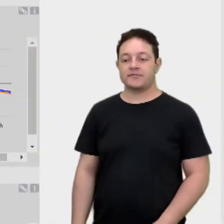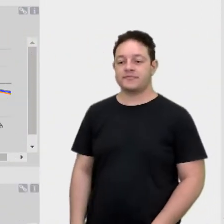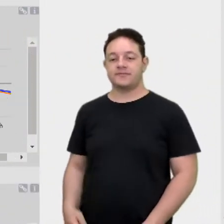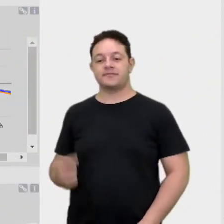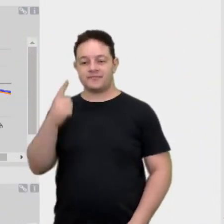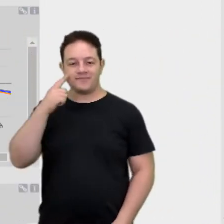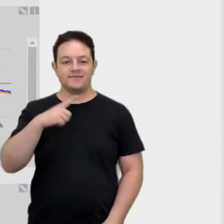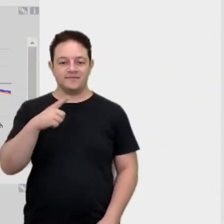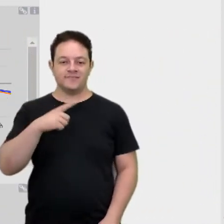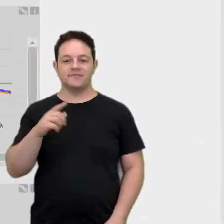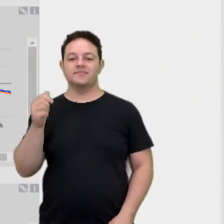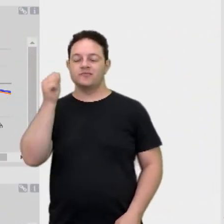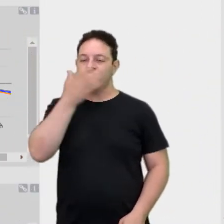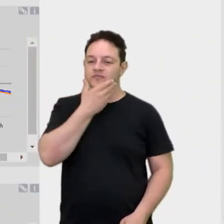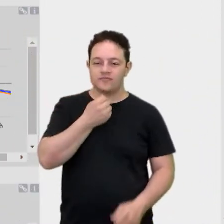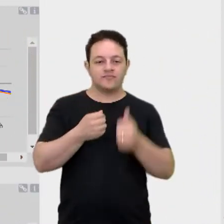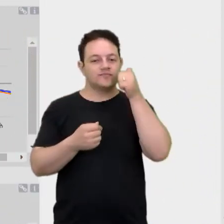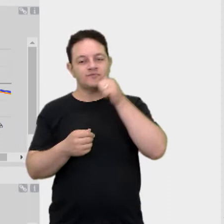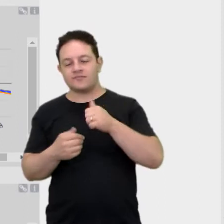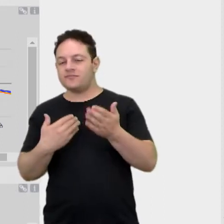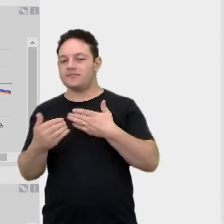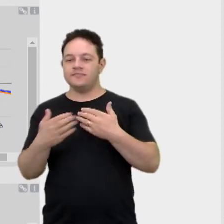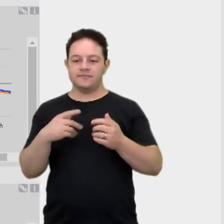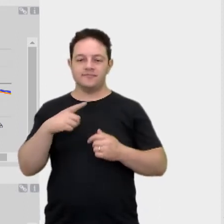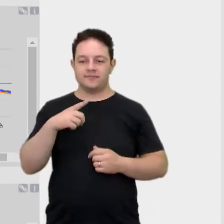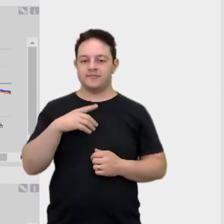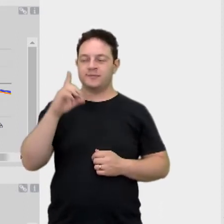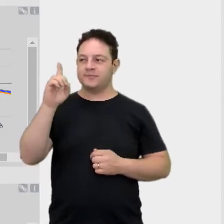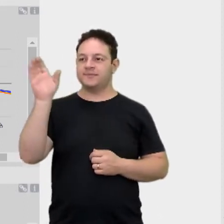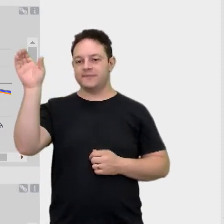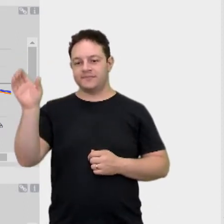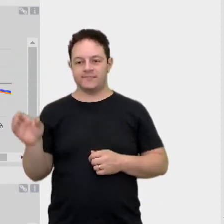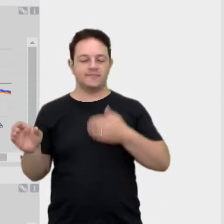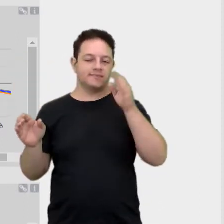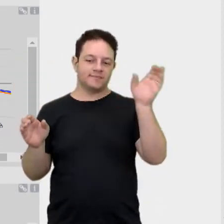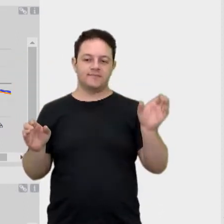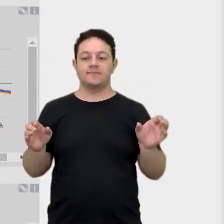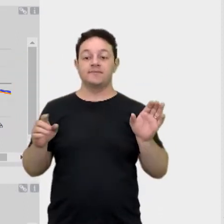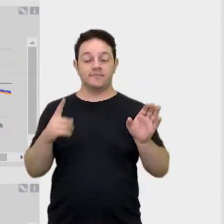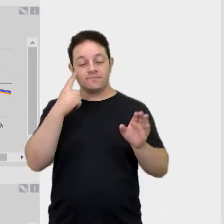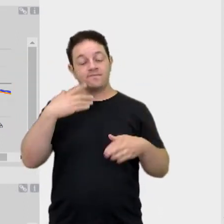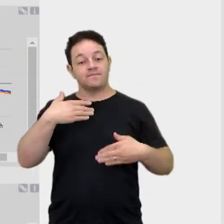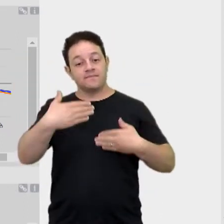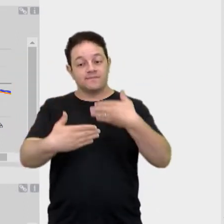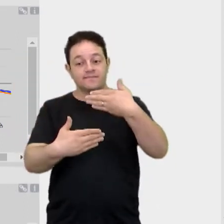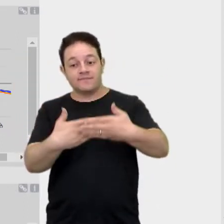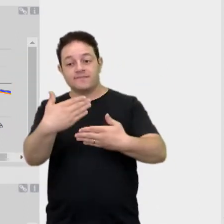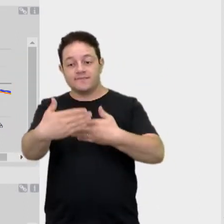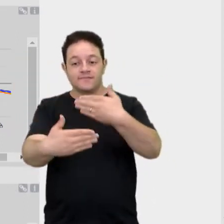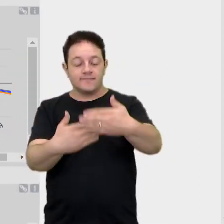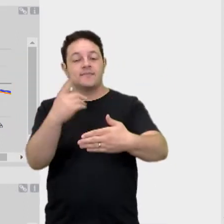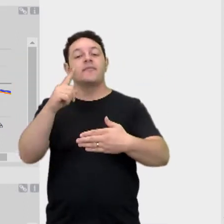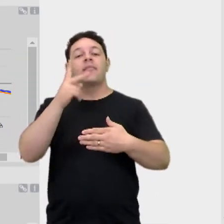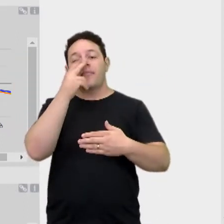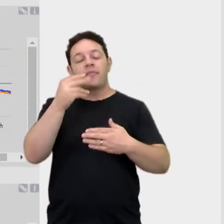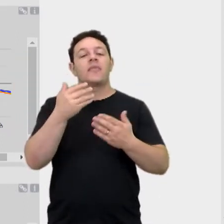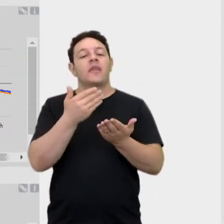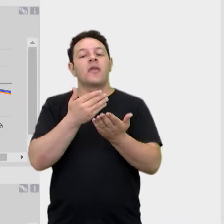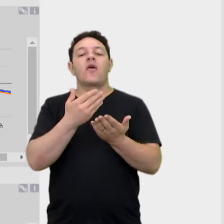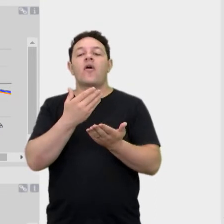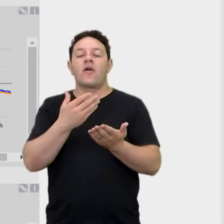né, e aqui é a faixa etária. Então vejam, né, que com o passar do tempo a tendência é que nasçam